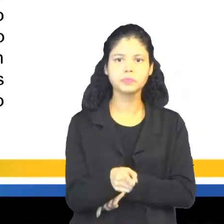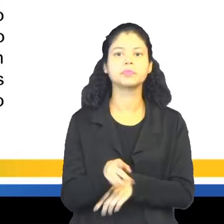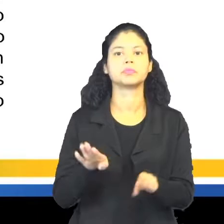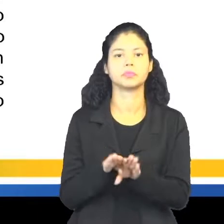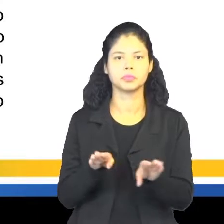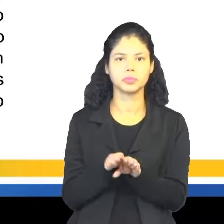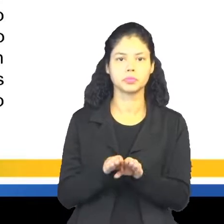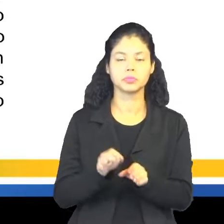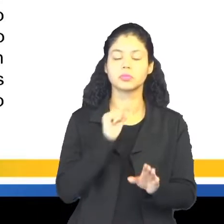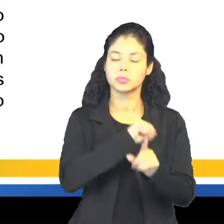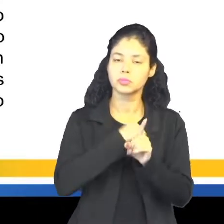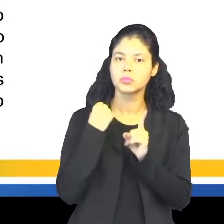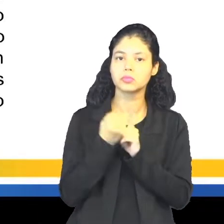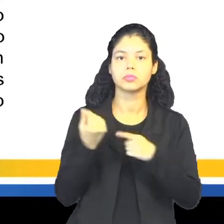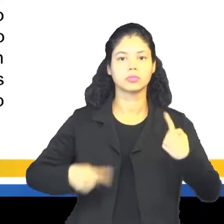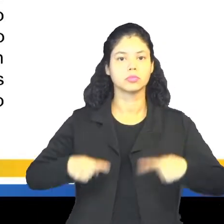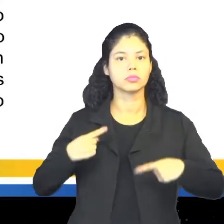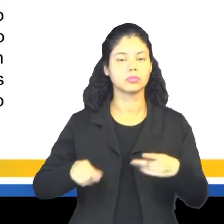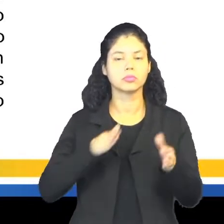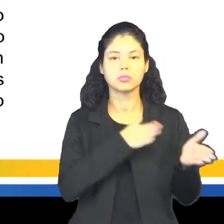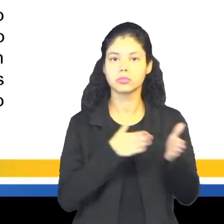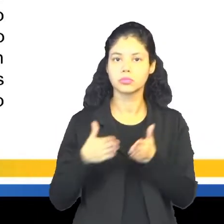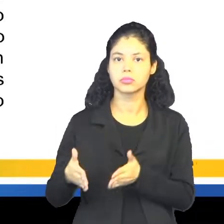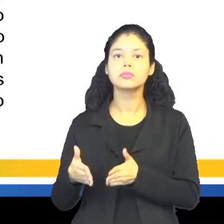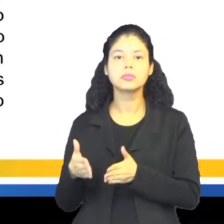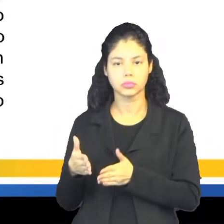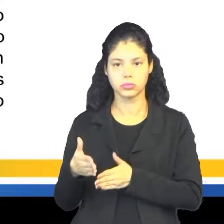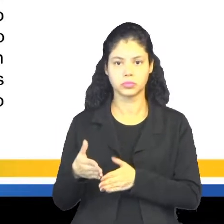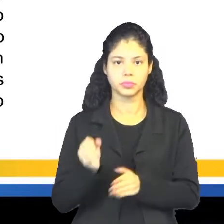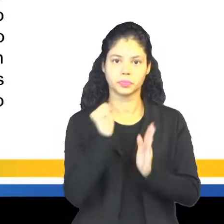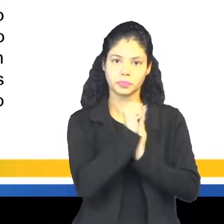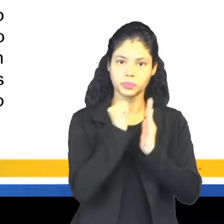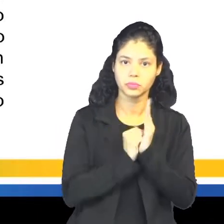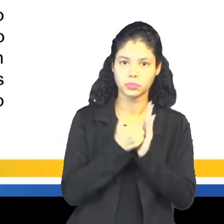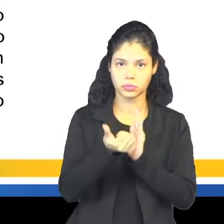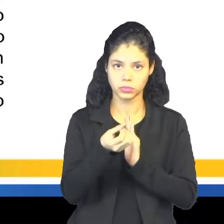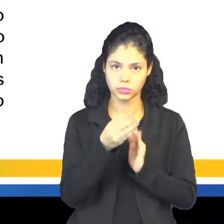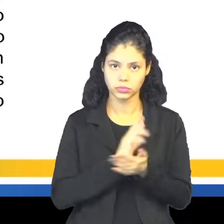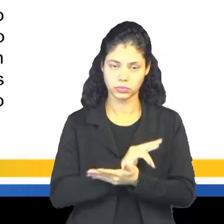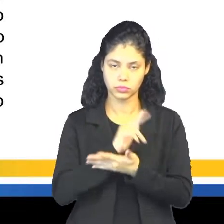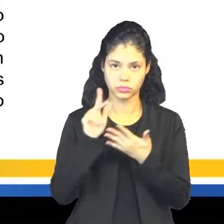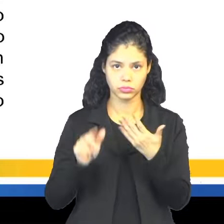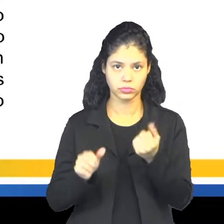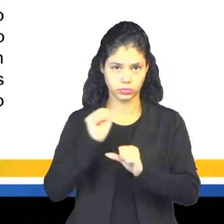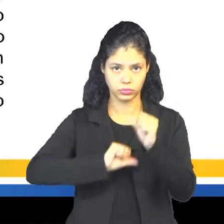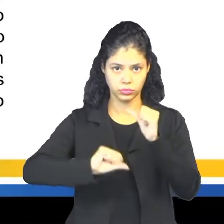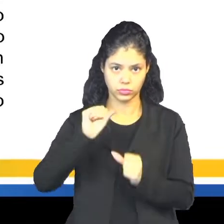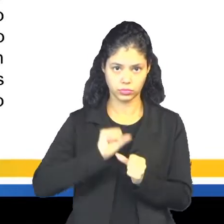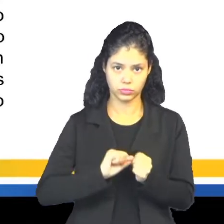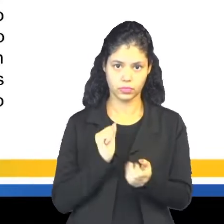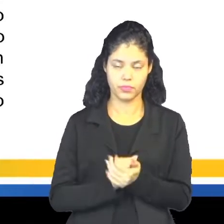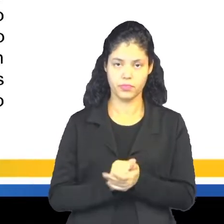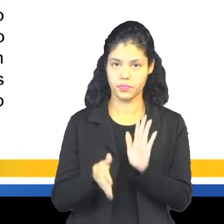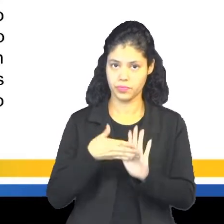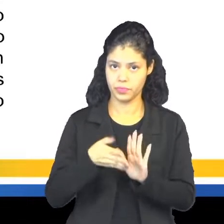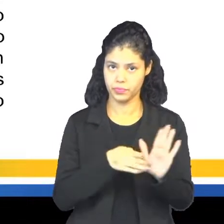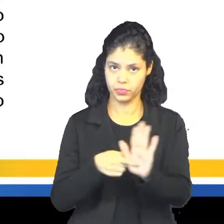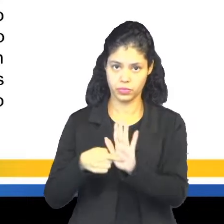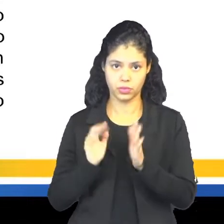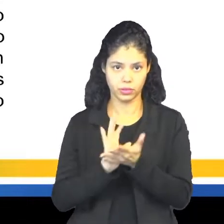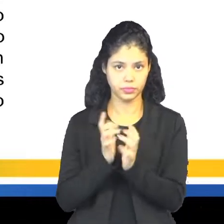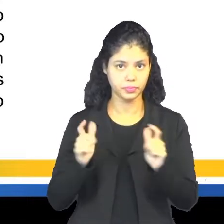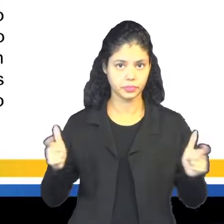social e política. A partir do século XVI, a Europa Ocidental sofreu diversas transformações que promoveram o crescimento